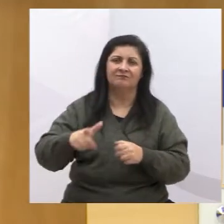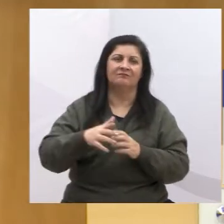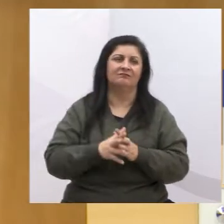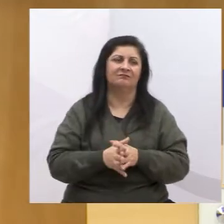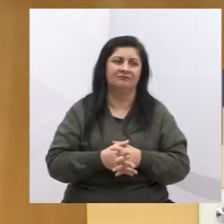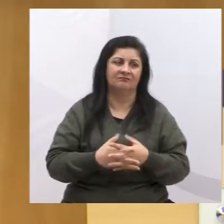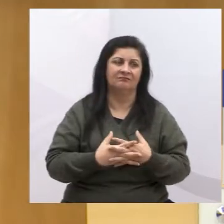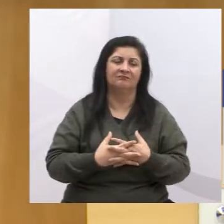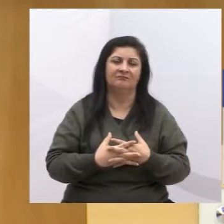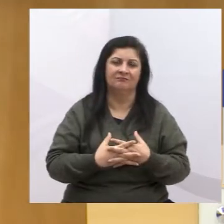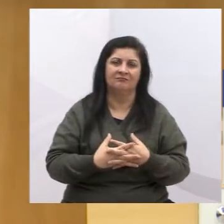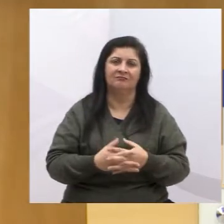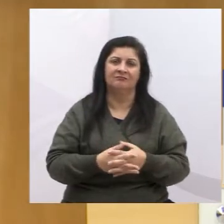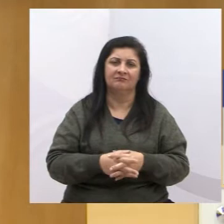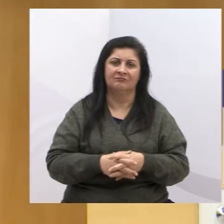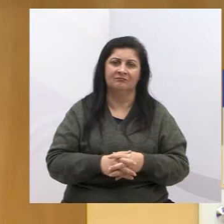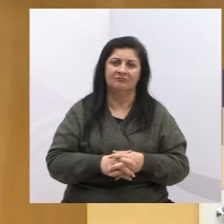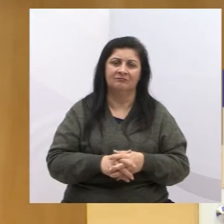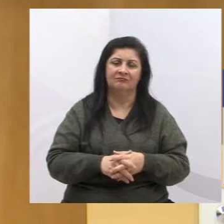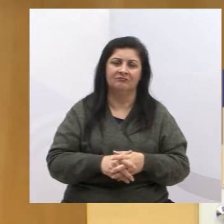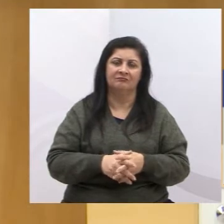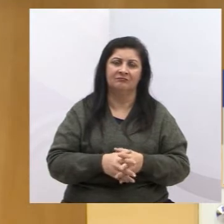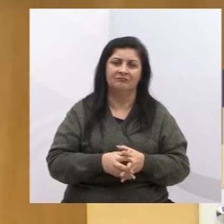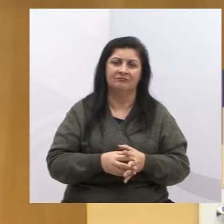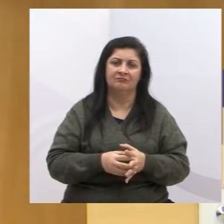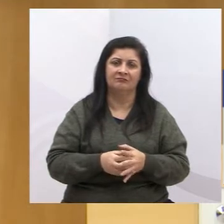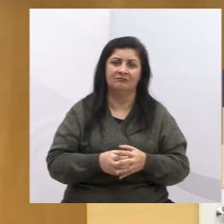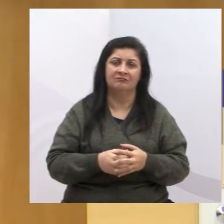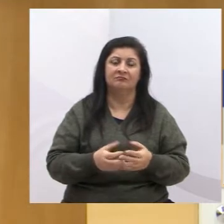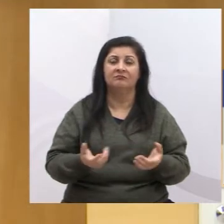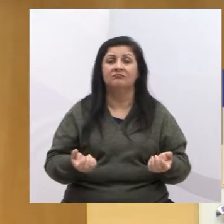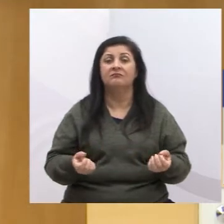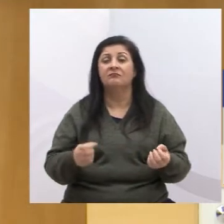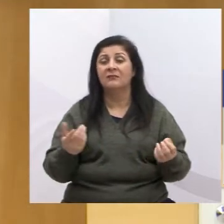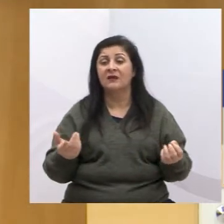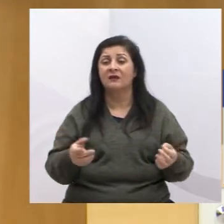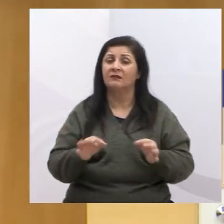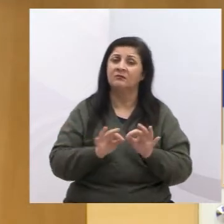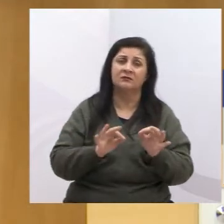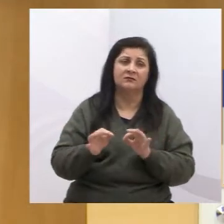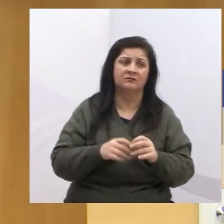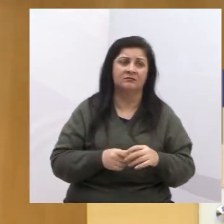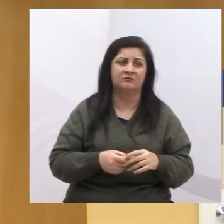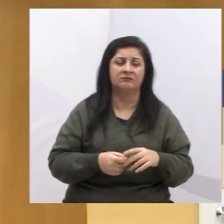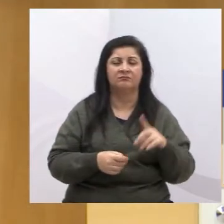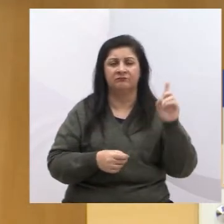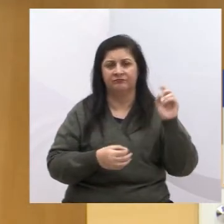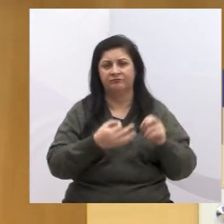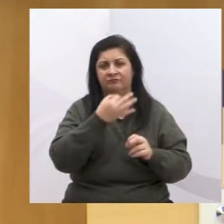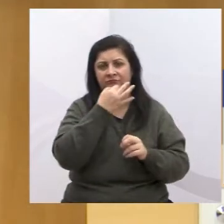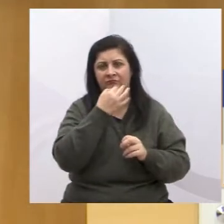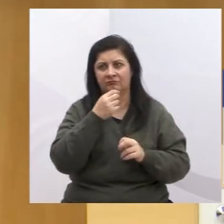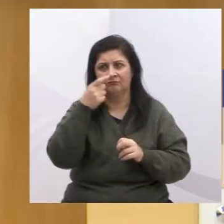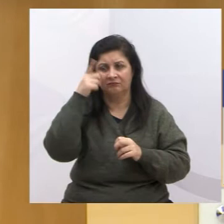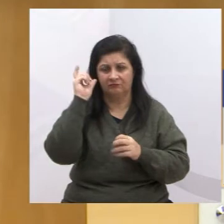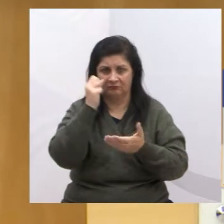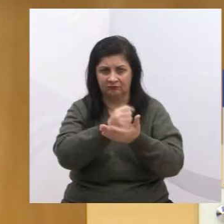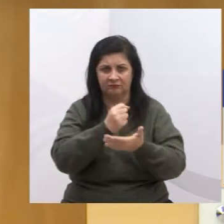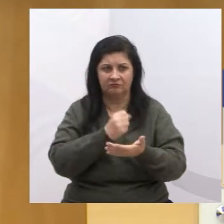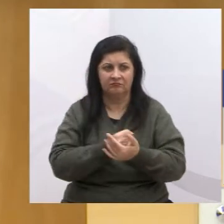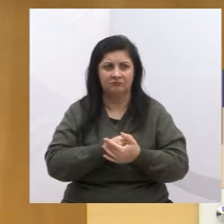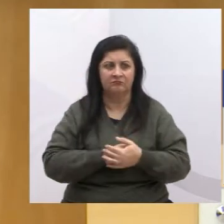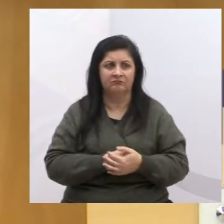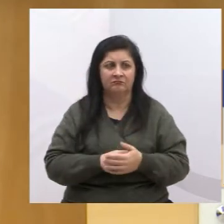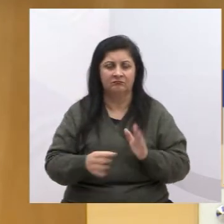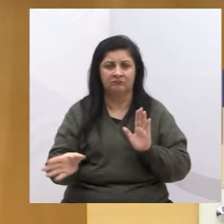importante essa finalidade da multa, que é pedagógica. E outra é reparar o dano, né? Eu sou da opinião, ontem mesmo protocolei